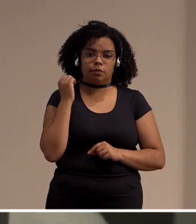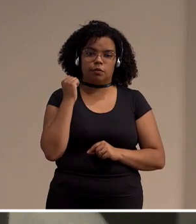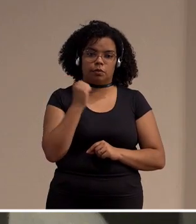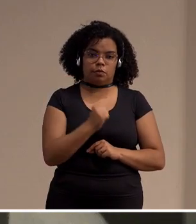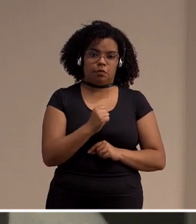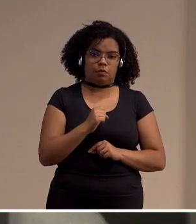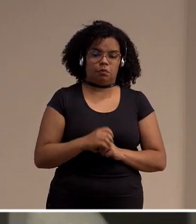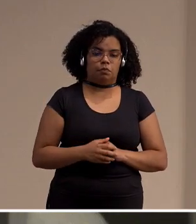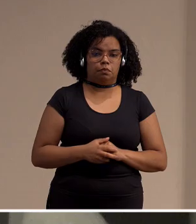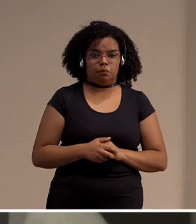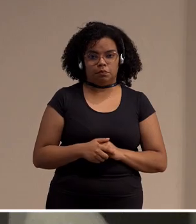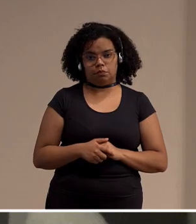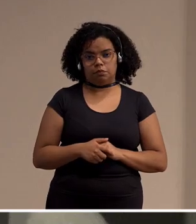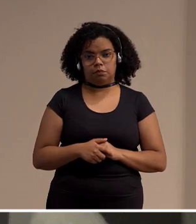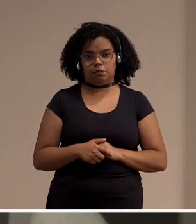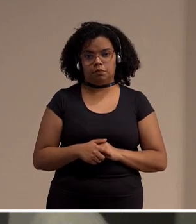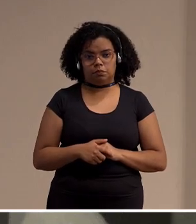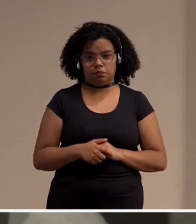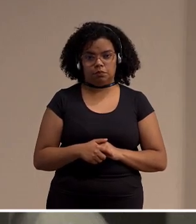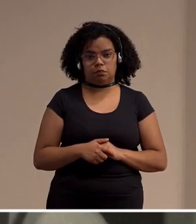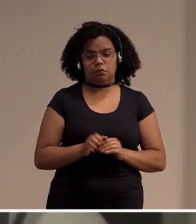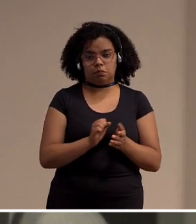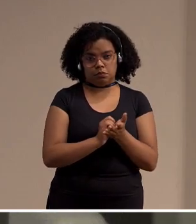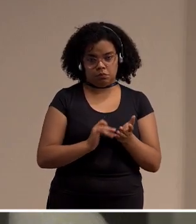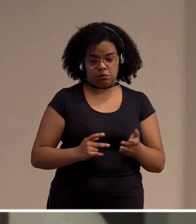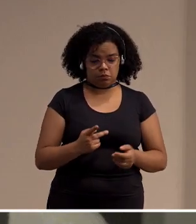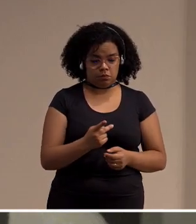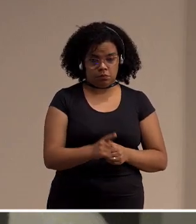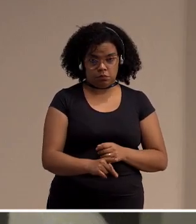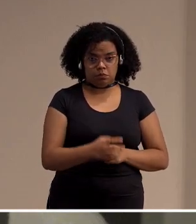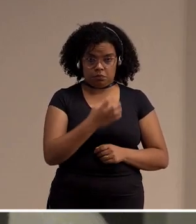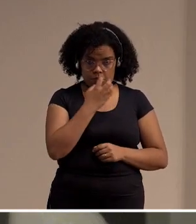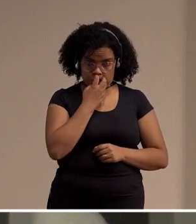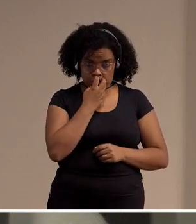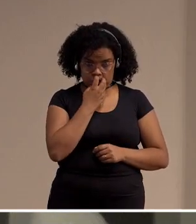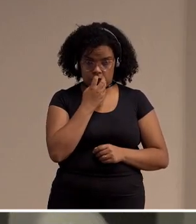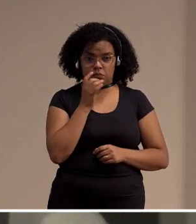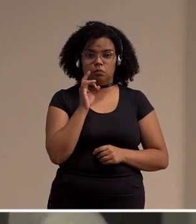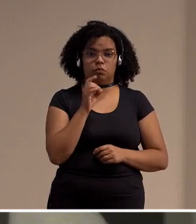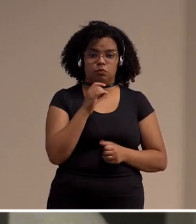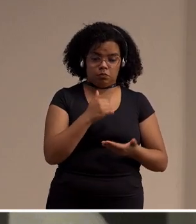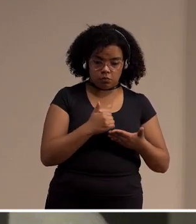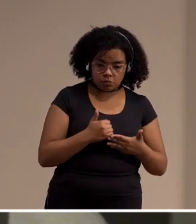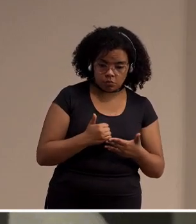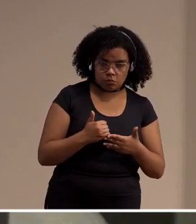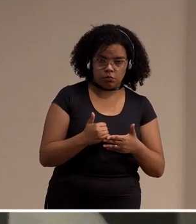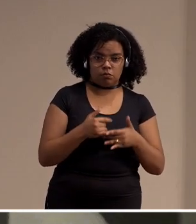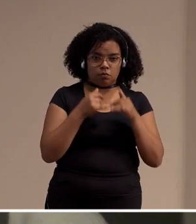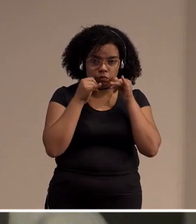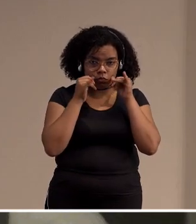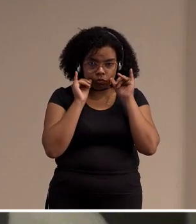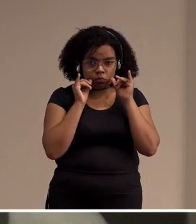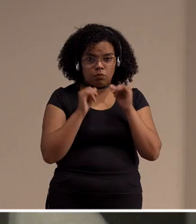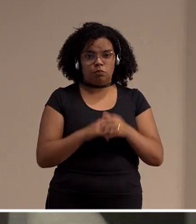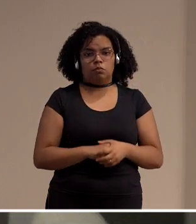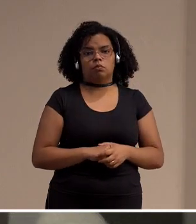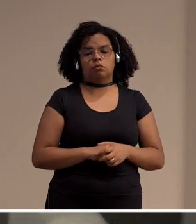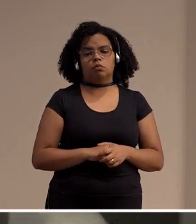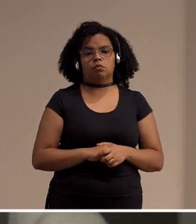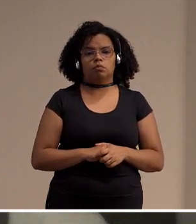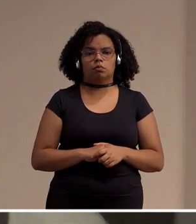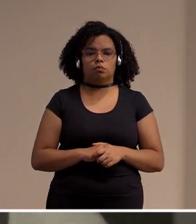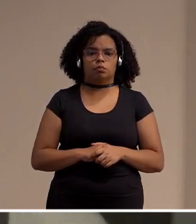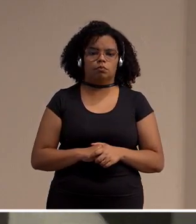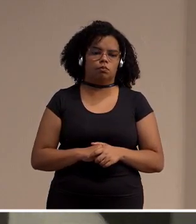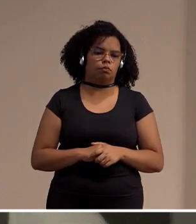né? Que o papel dele ali é só esse mesmo, né? Os bois o amam e ele os mata ou os